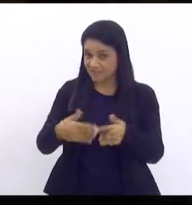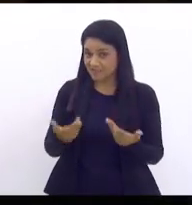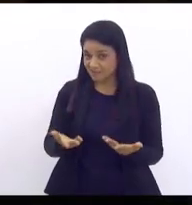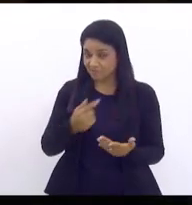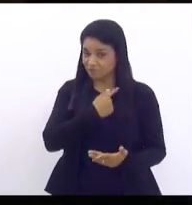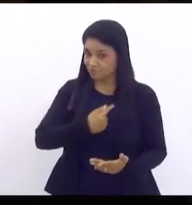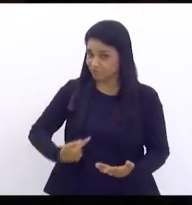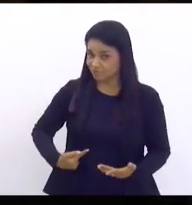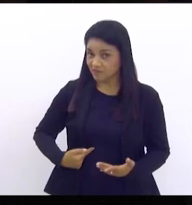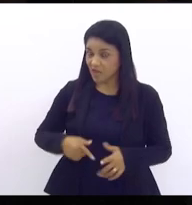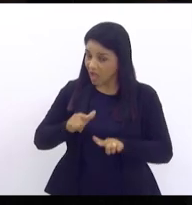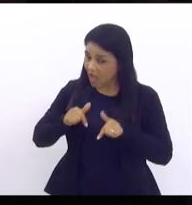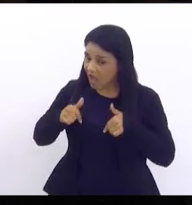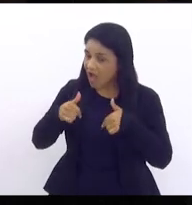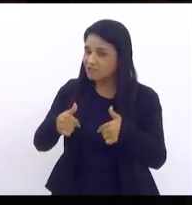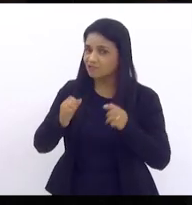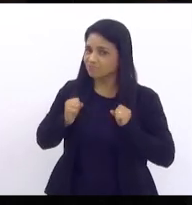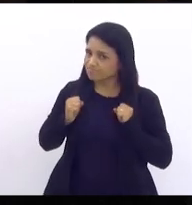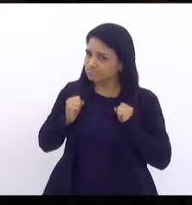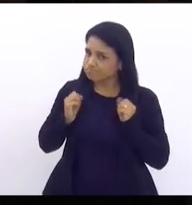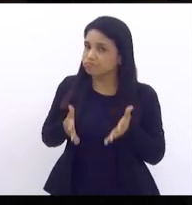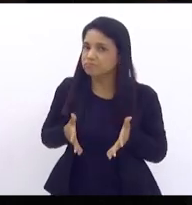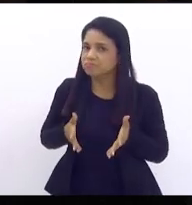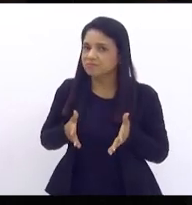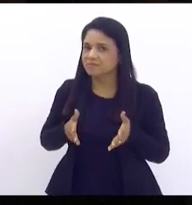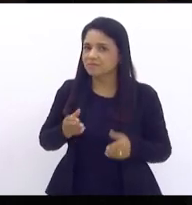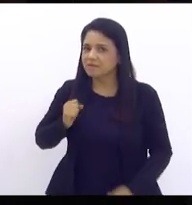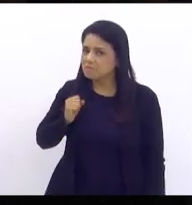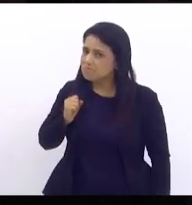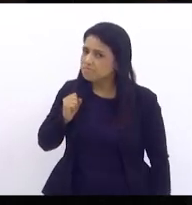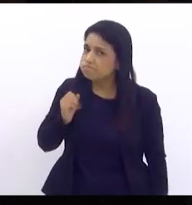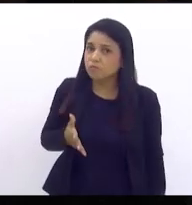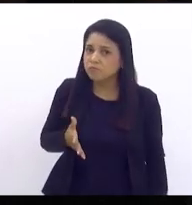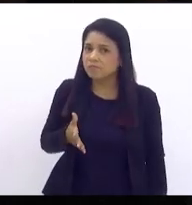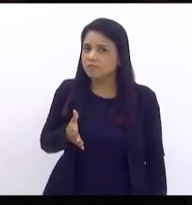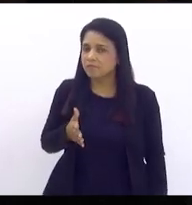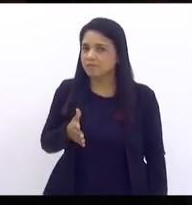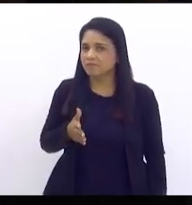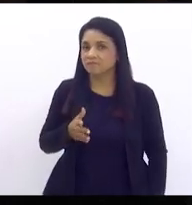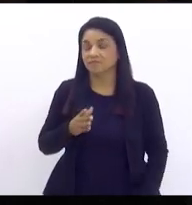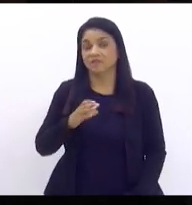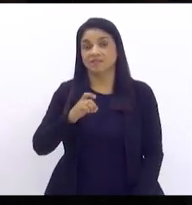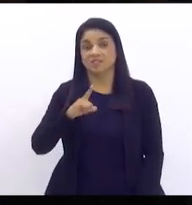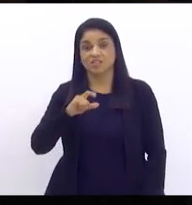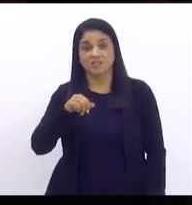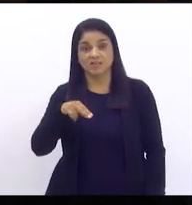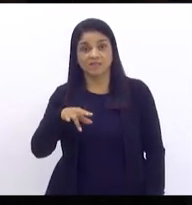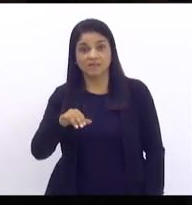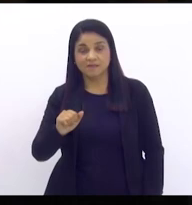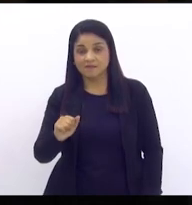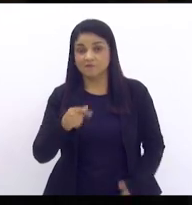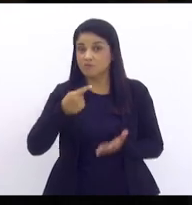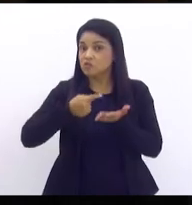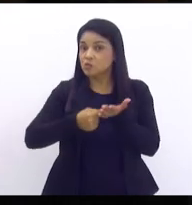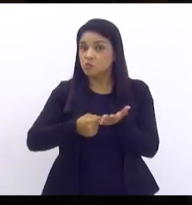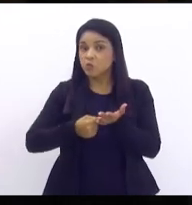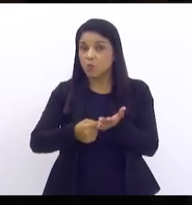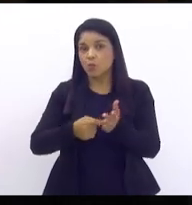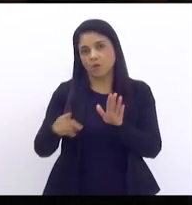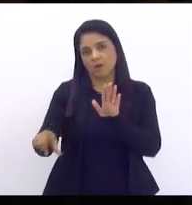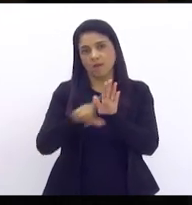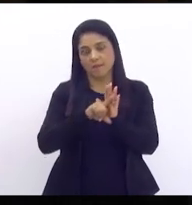agir. Concordo, você agir. Tem que agir. Determinar que as clínicas cumpram a lei aprovada pelo Parlamento. Se não